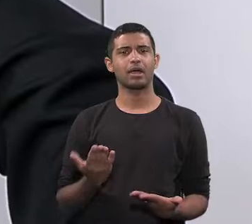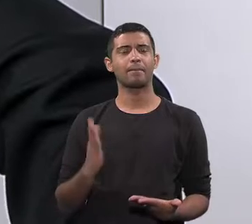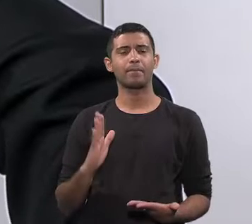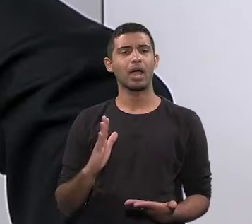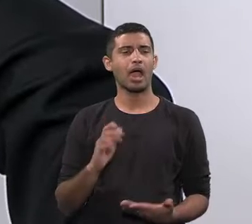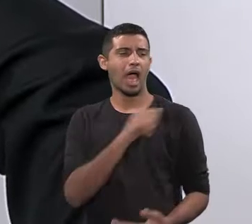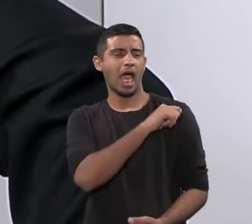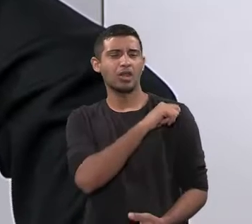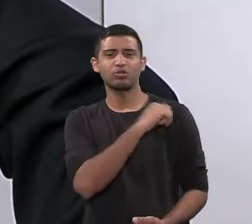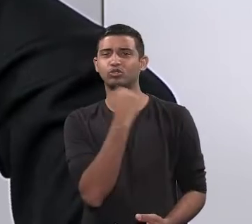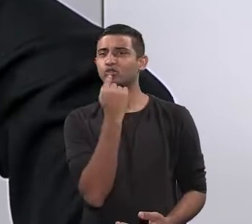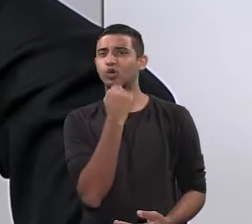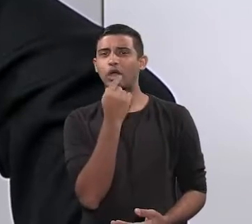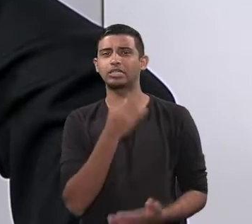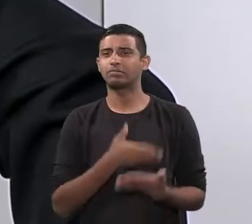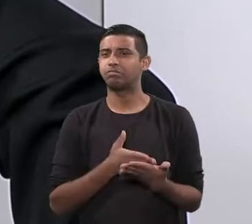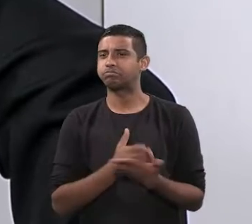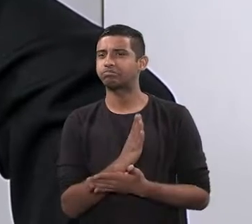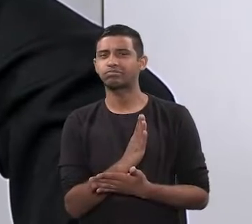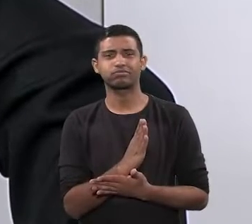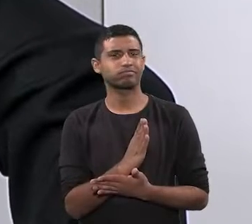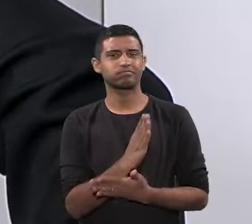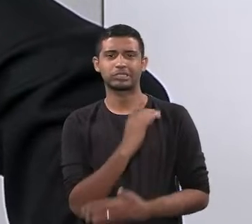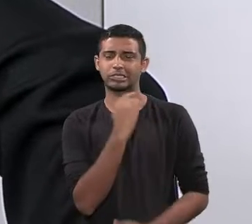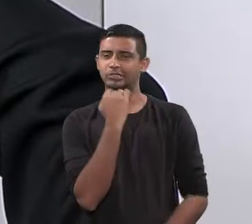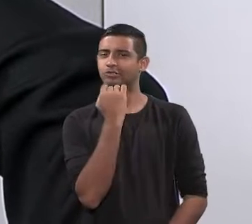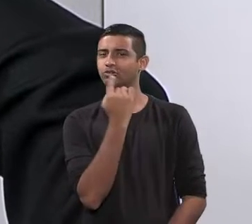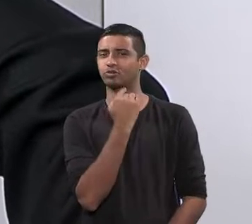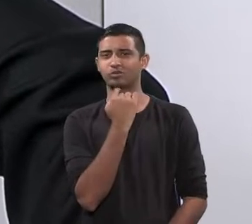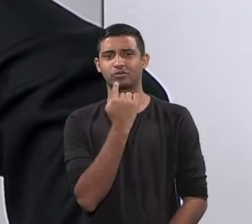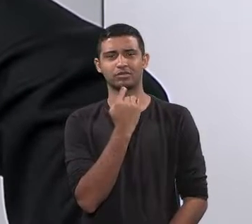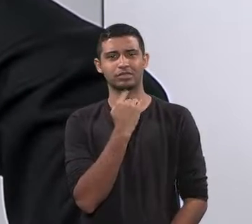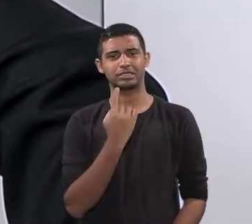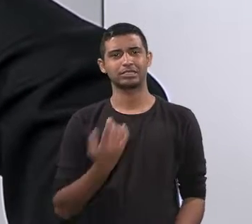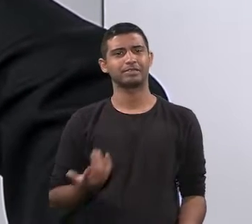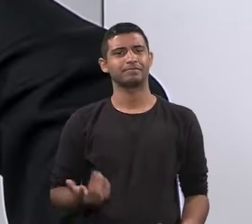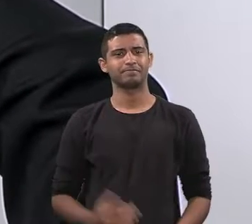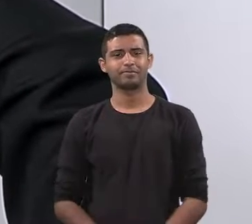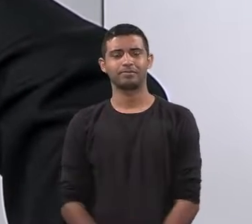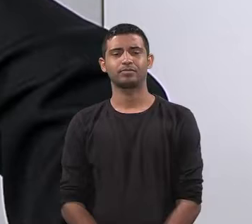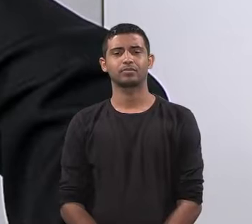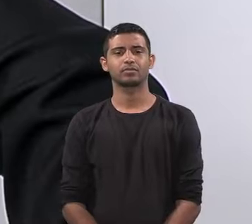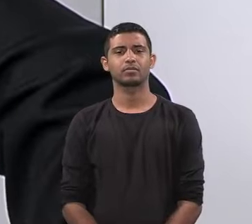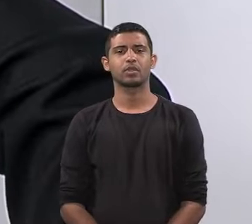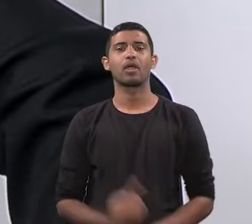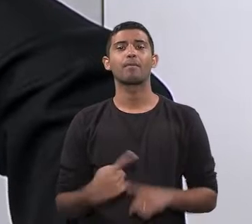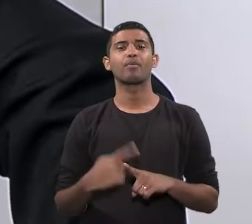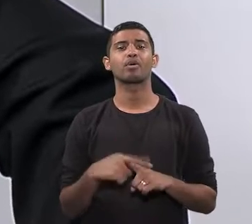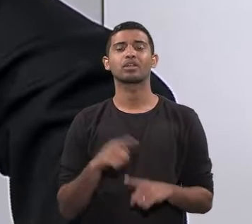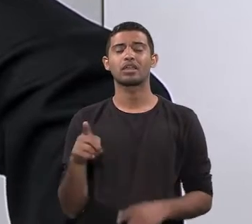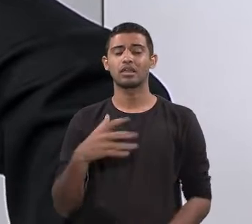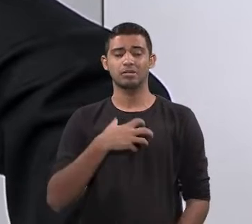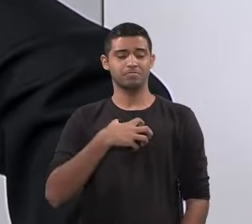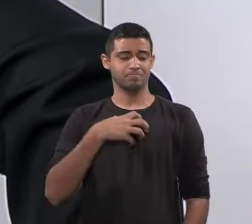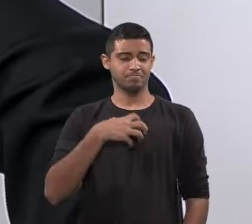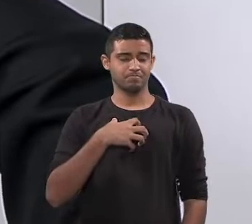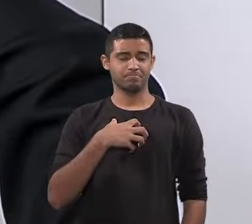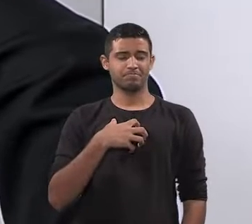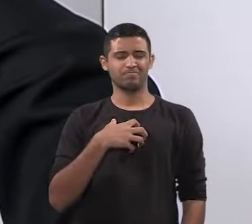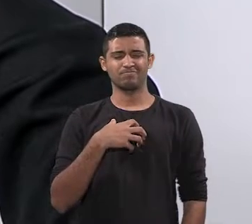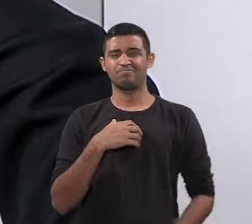E aí o aluno não atingia aquele objetivo porque o emocional